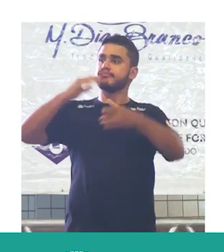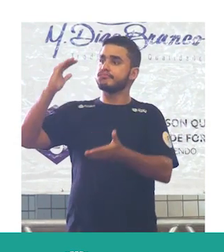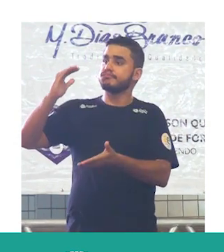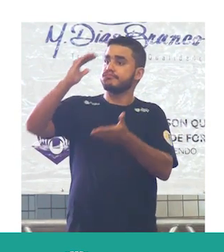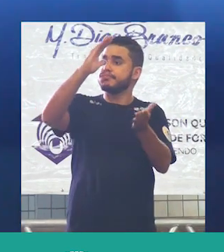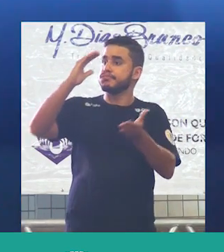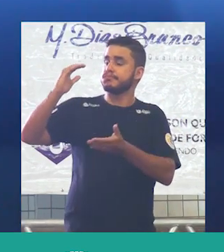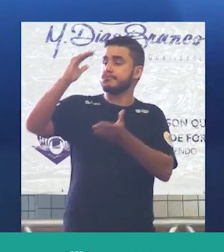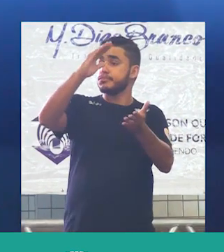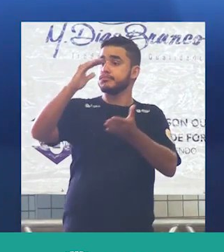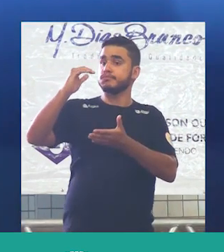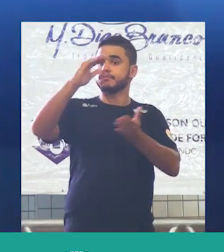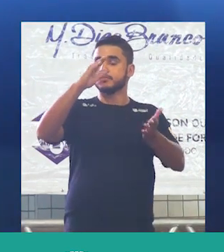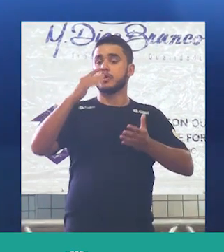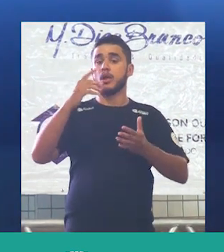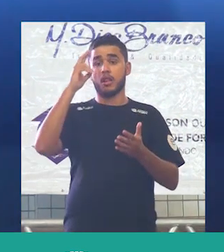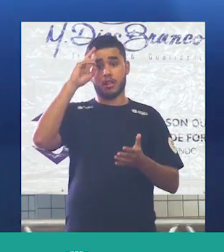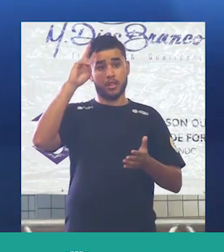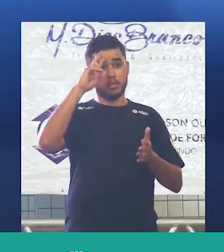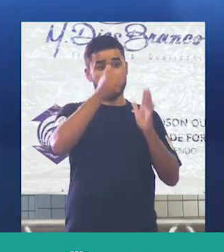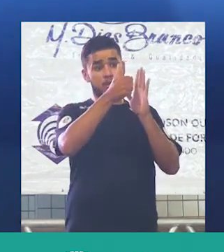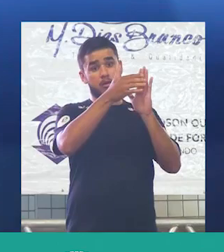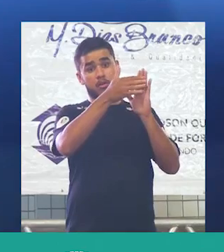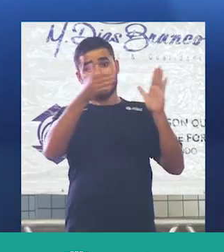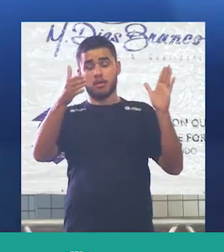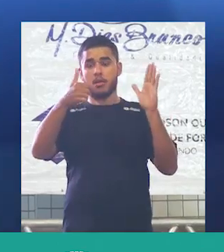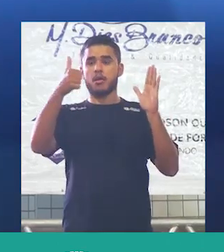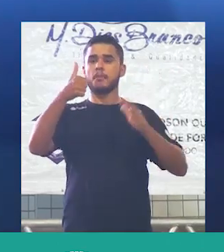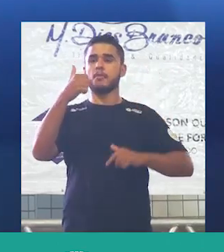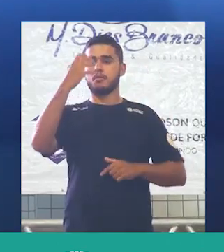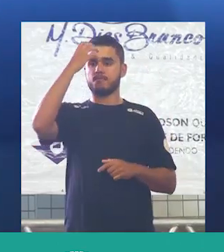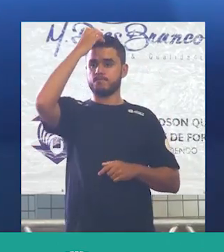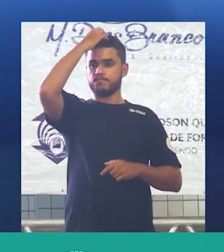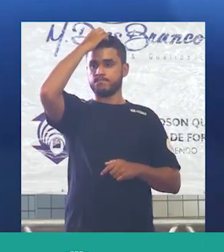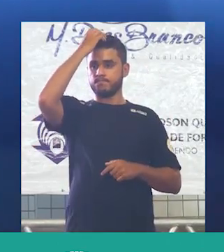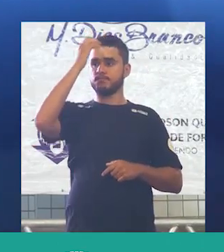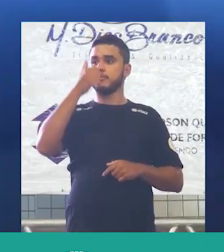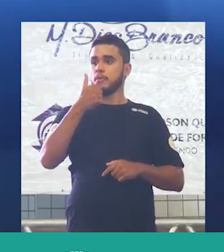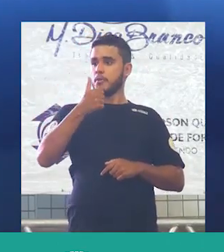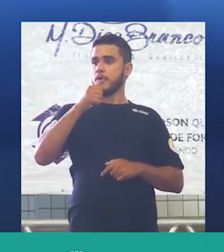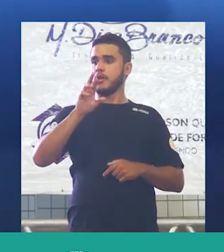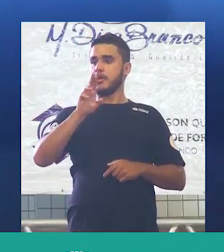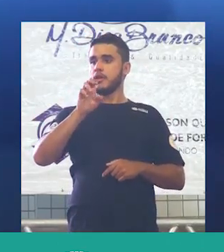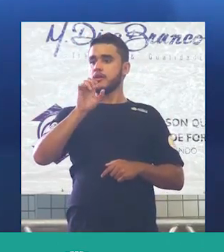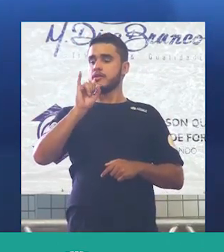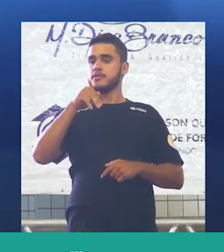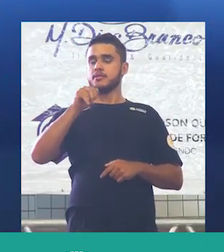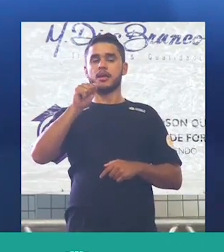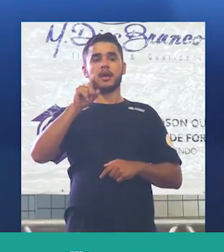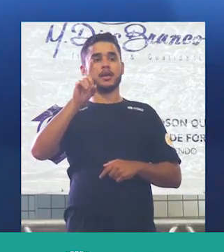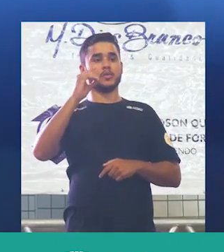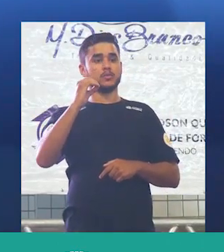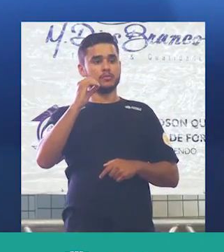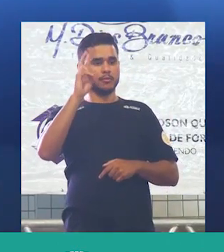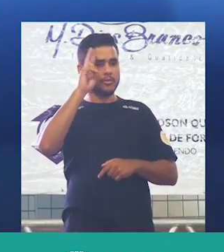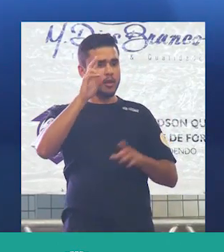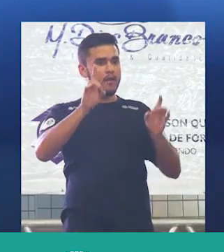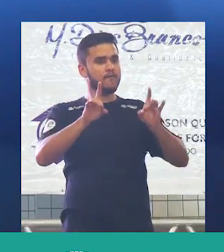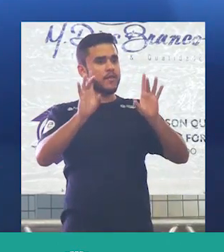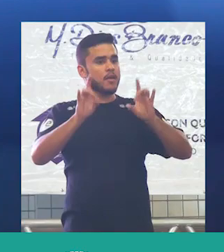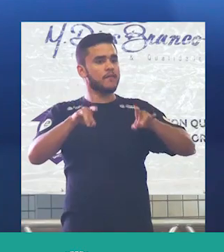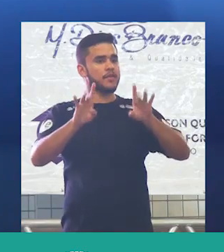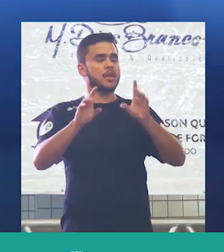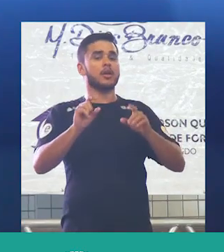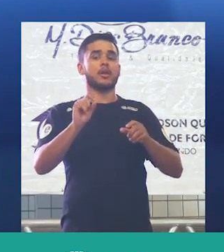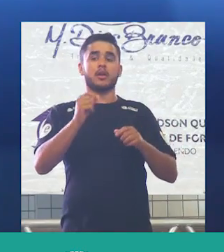escala no primeiro reinado. Até mesmo porque durante o primeiro reinado, os dois principais produtos